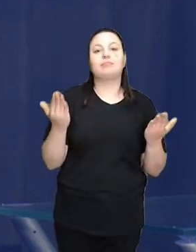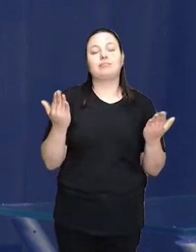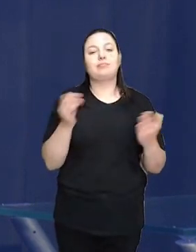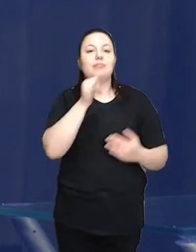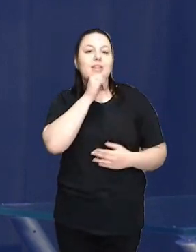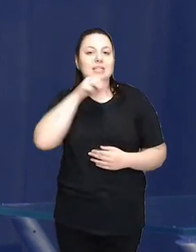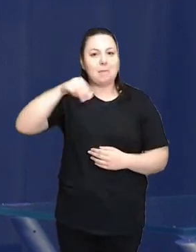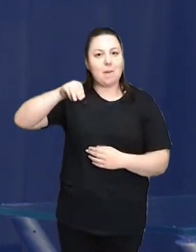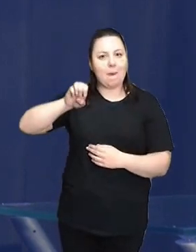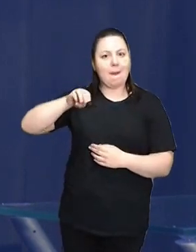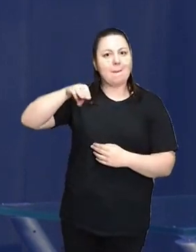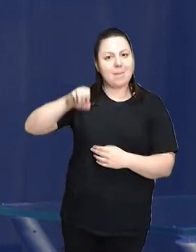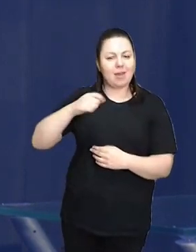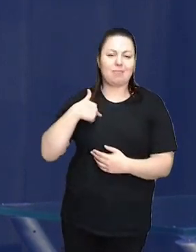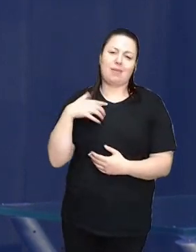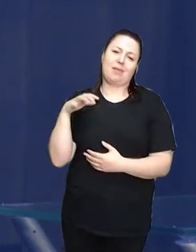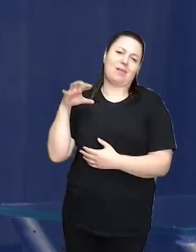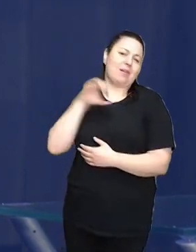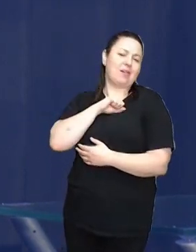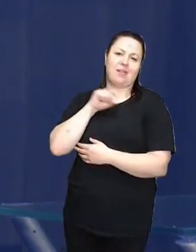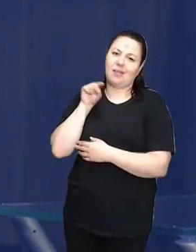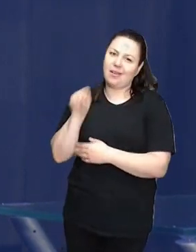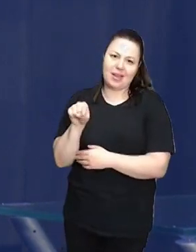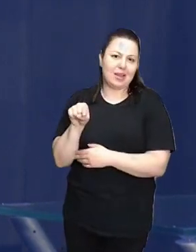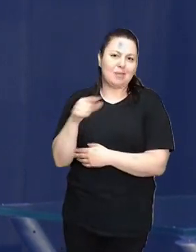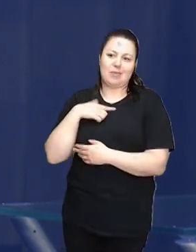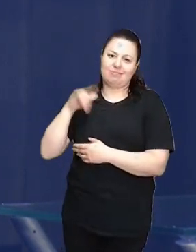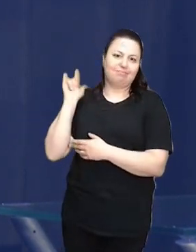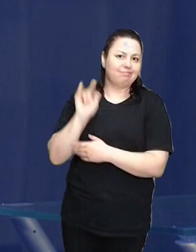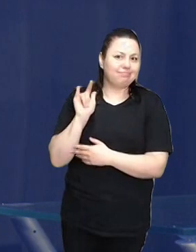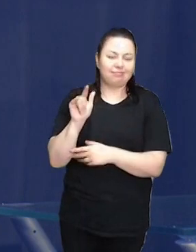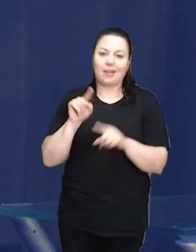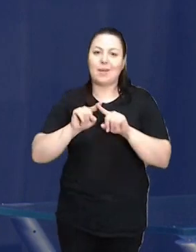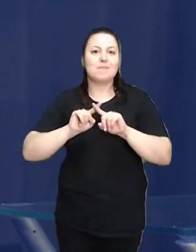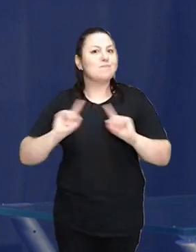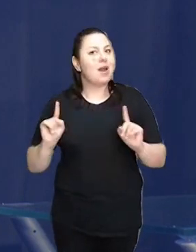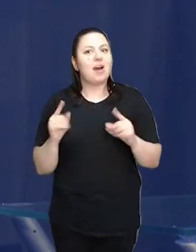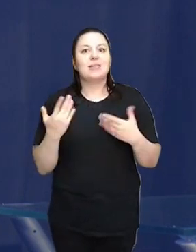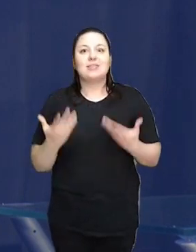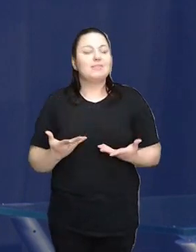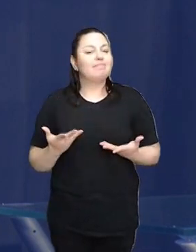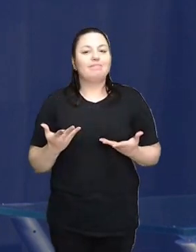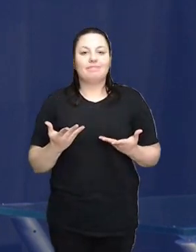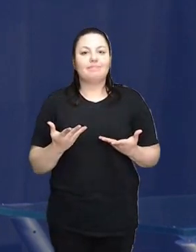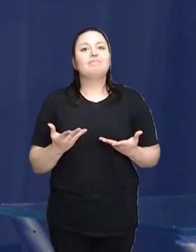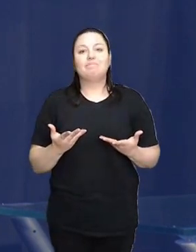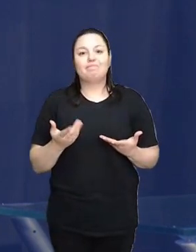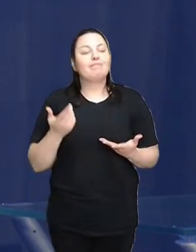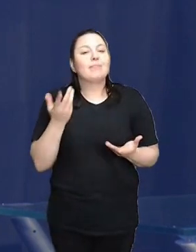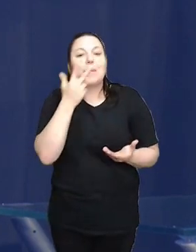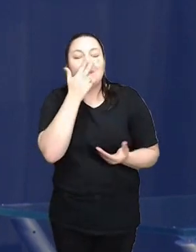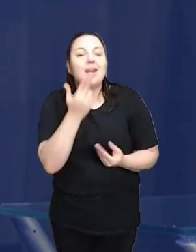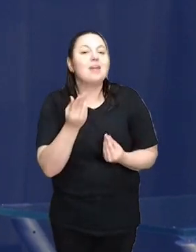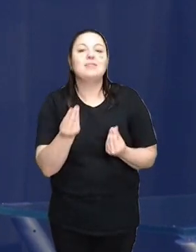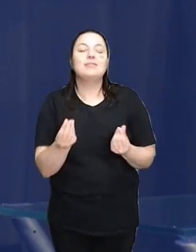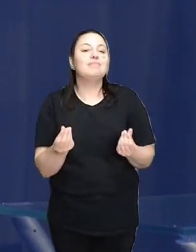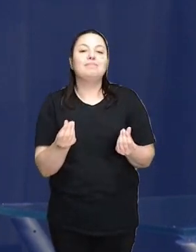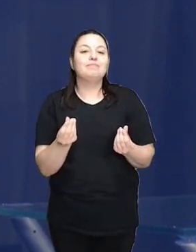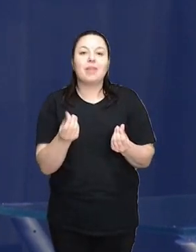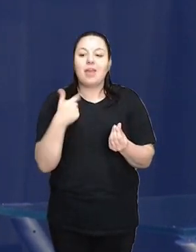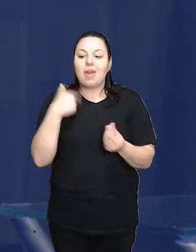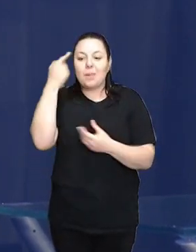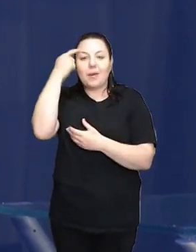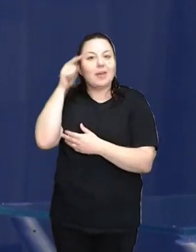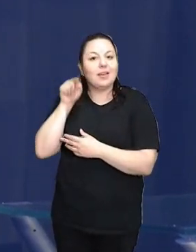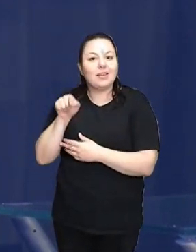eles, mas não dá para consumir só meme o dia inteiro. Eu preciso fazer um prato na internet que seja nutritivo, que tenha um